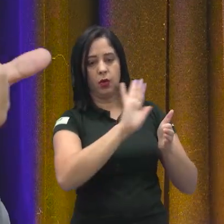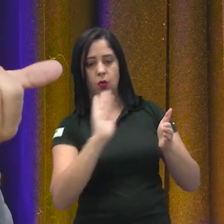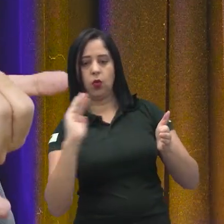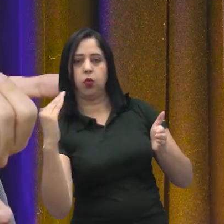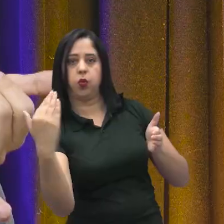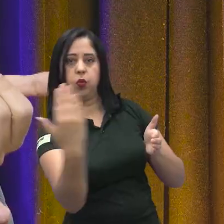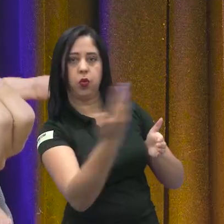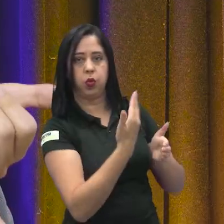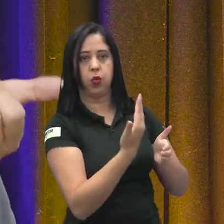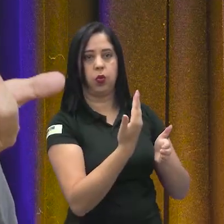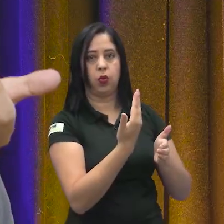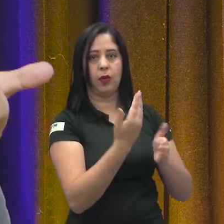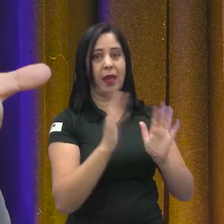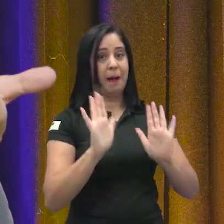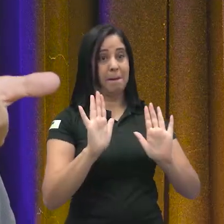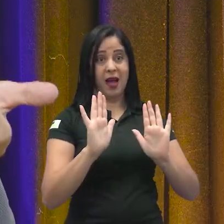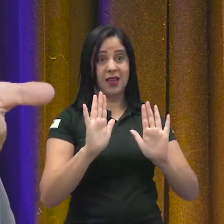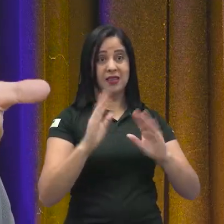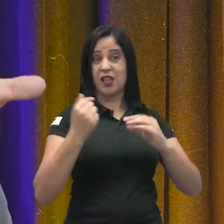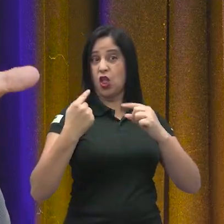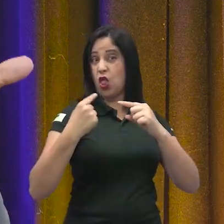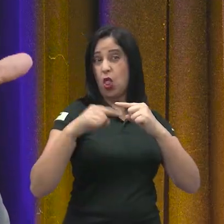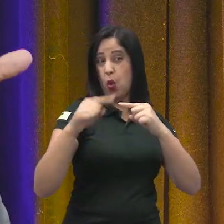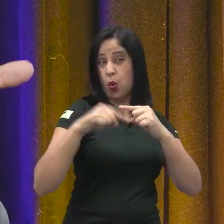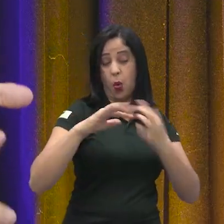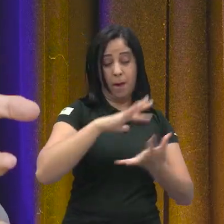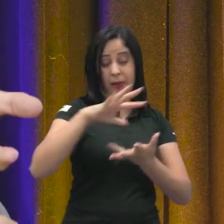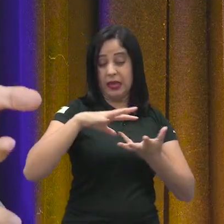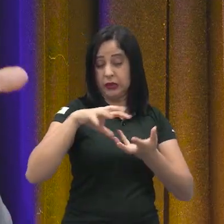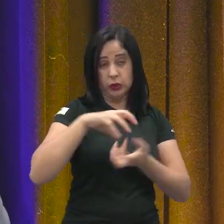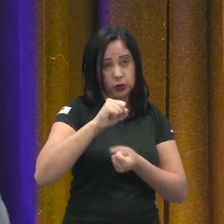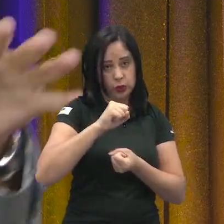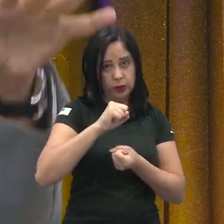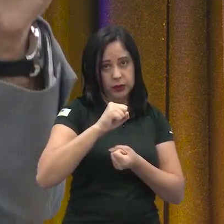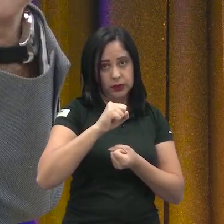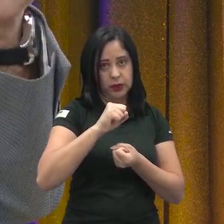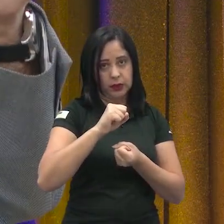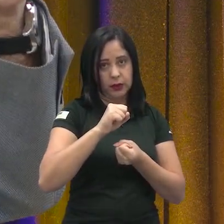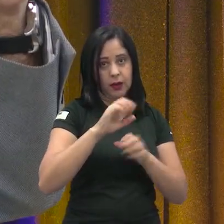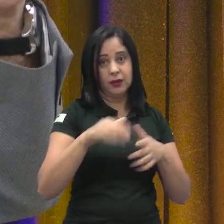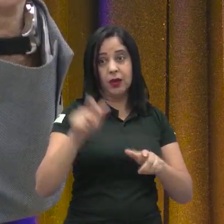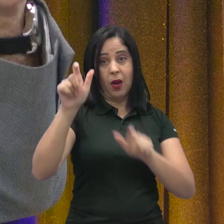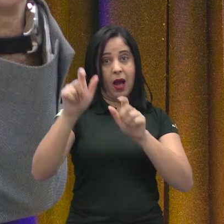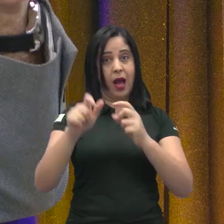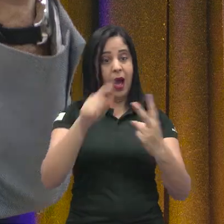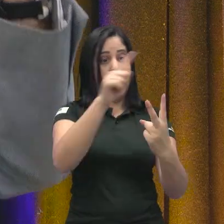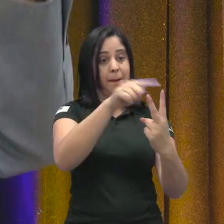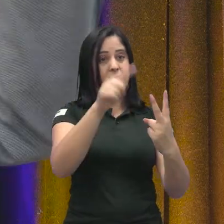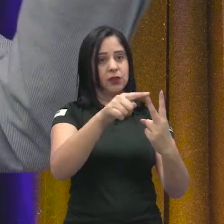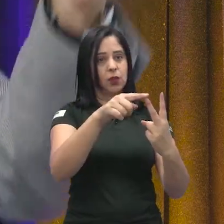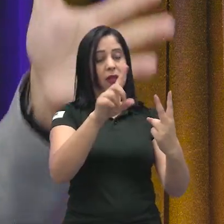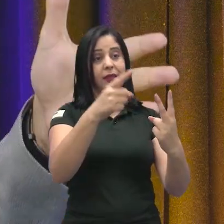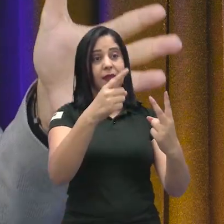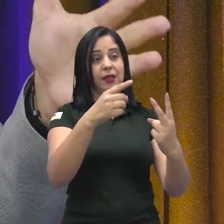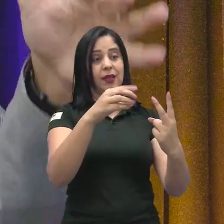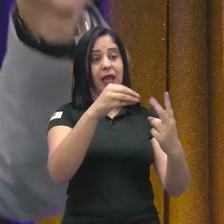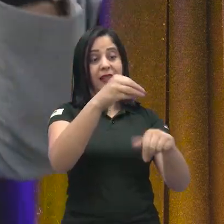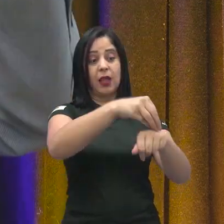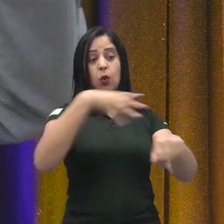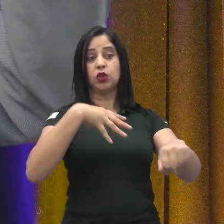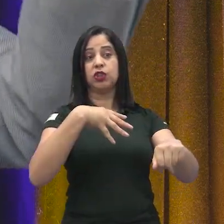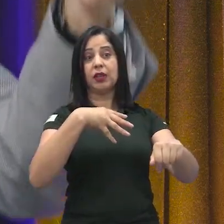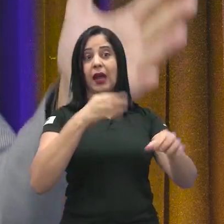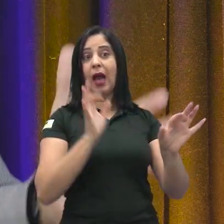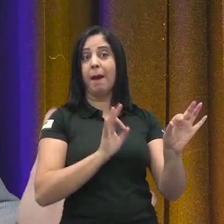dos termos de sustentabilidade é ruim, é custoso, não protege tão bem. O pessoal deu uma ideia de fazer uma lona. Então